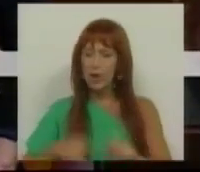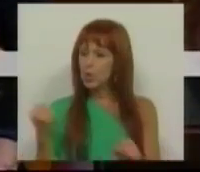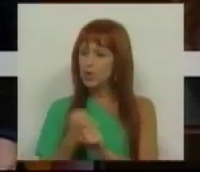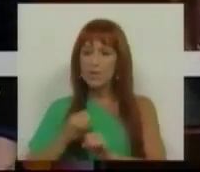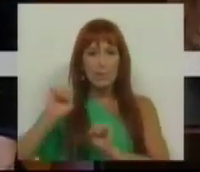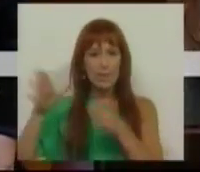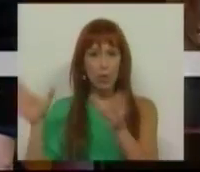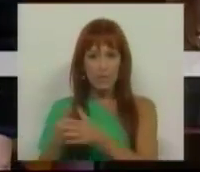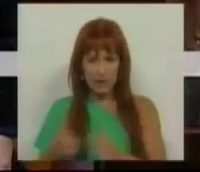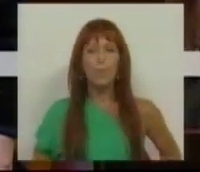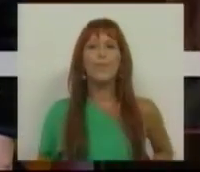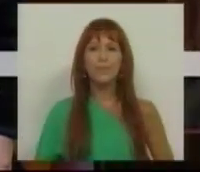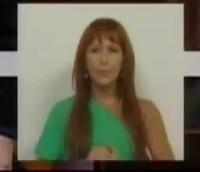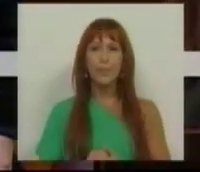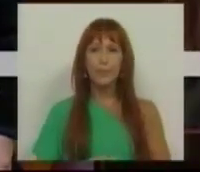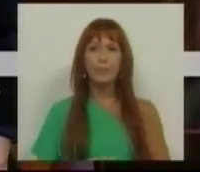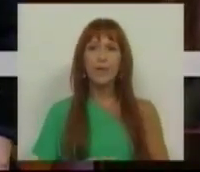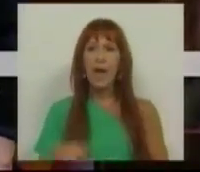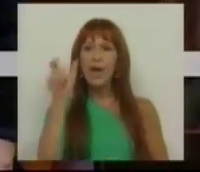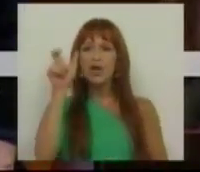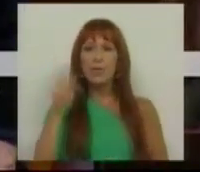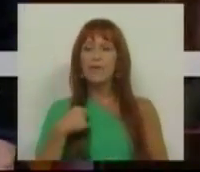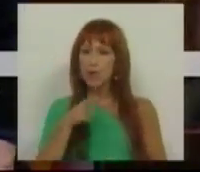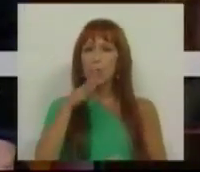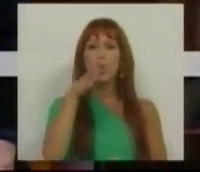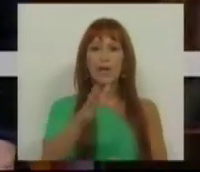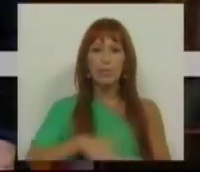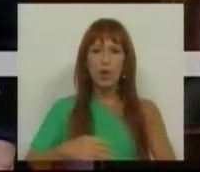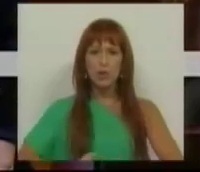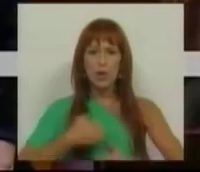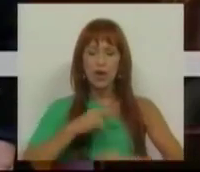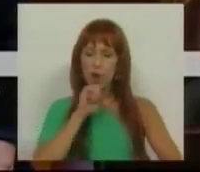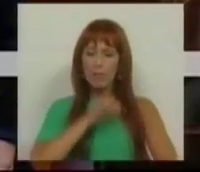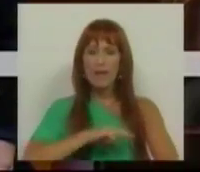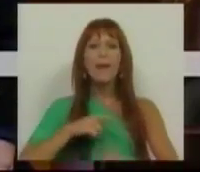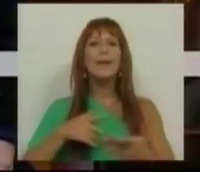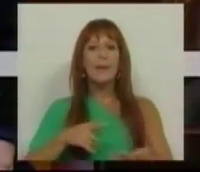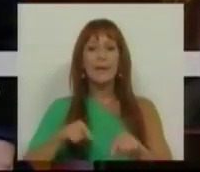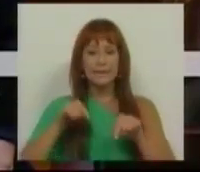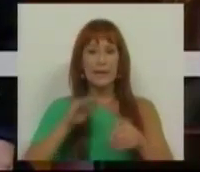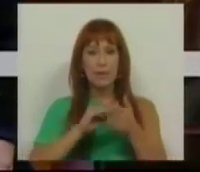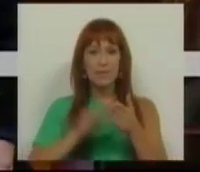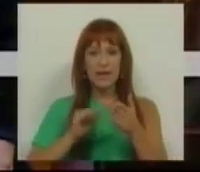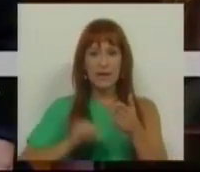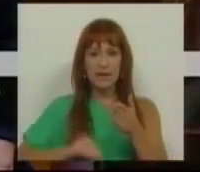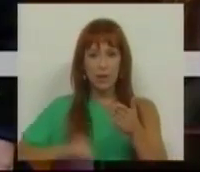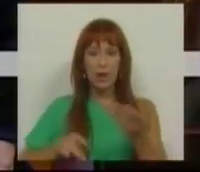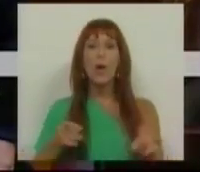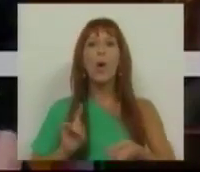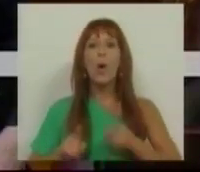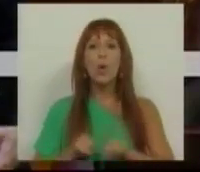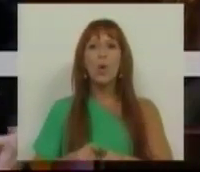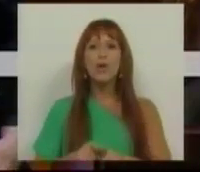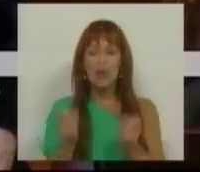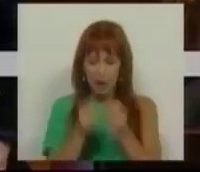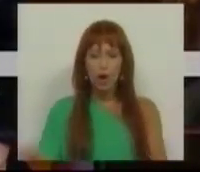trabalhos da Primeira Comissão. As palavras que vos deixo sobre o sentido e a oportunidade desta petição são